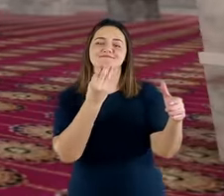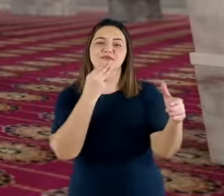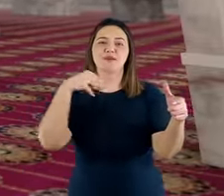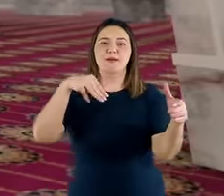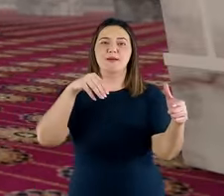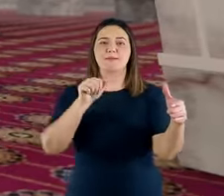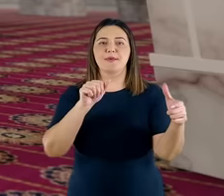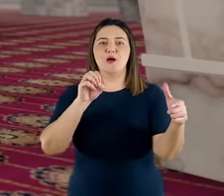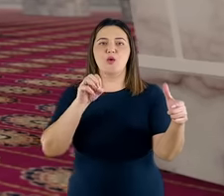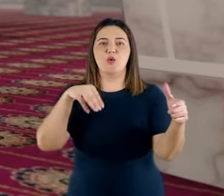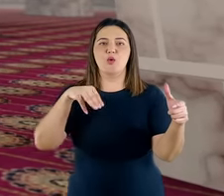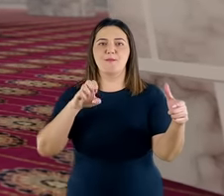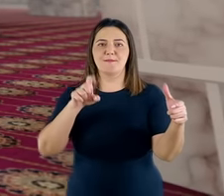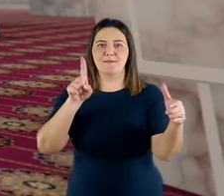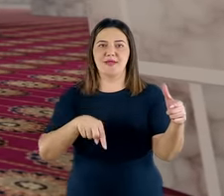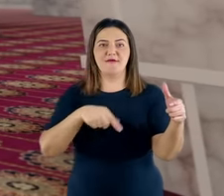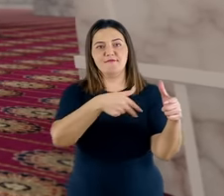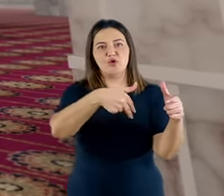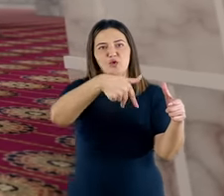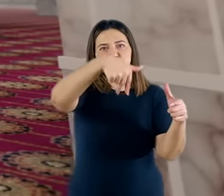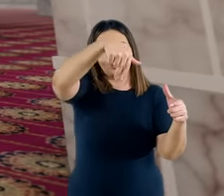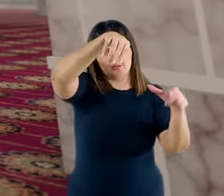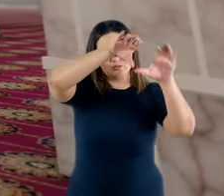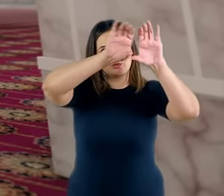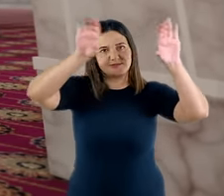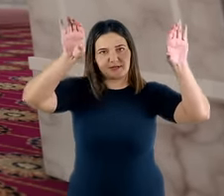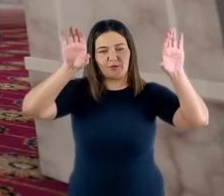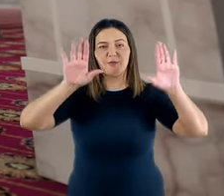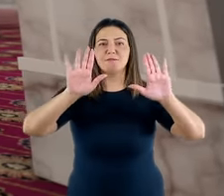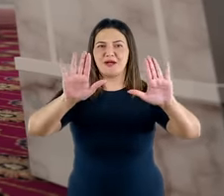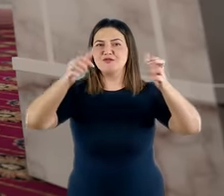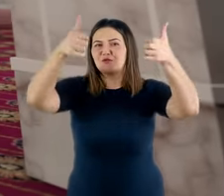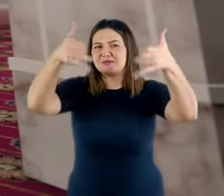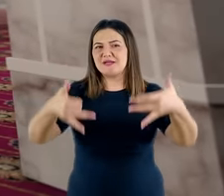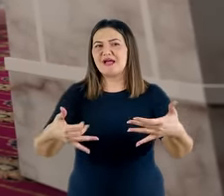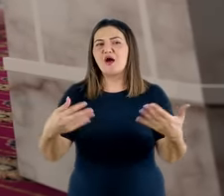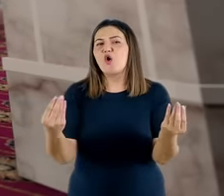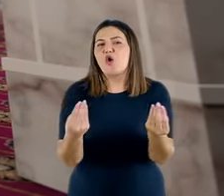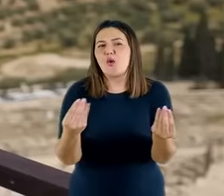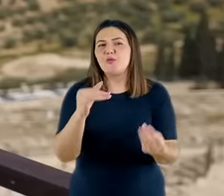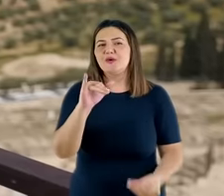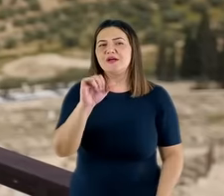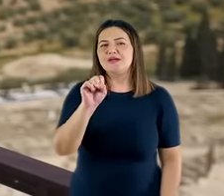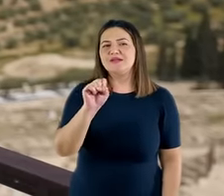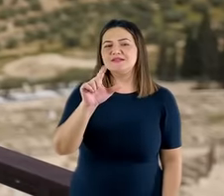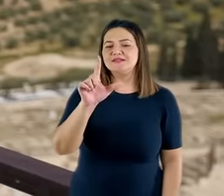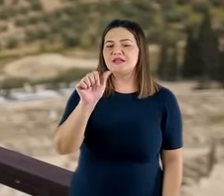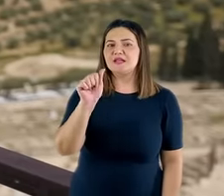foi assunto ao céu. Mas para explicar isso, eu tenho que entrar um pouquinho na história do islamismo.